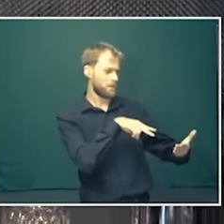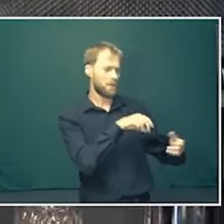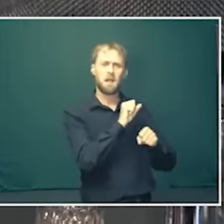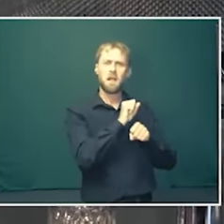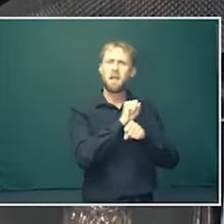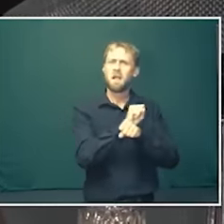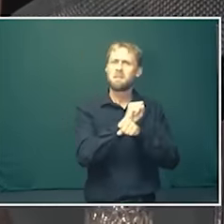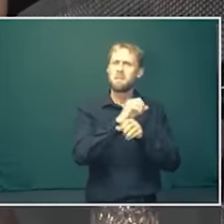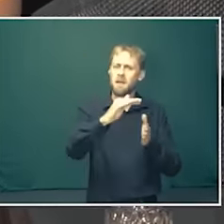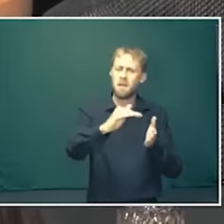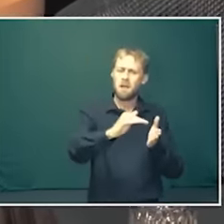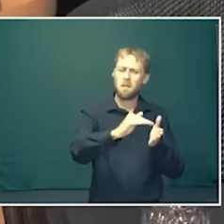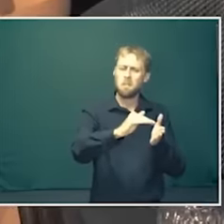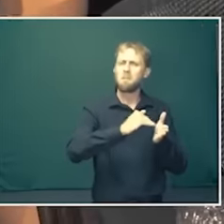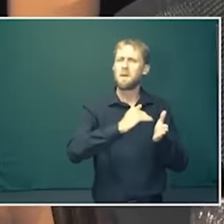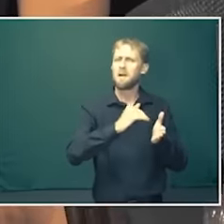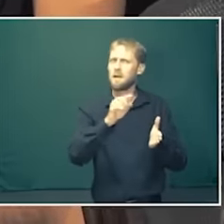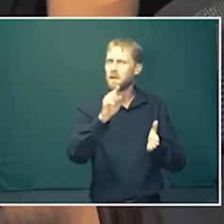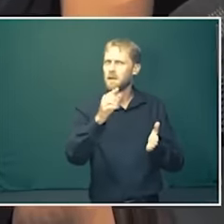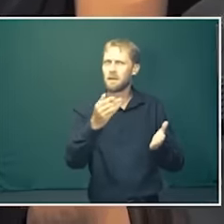esperando o movimento seu.